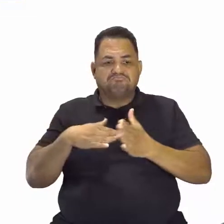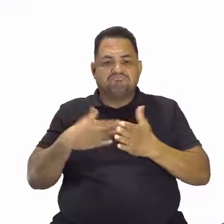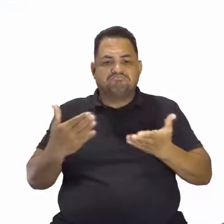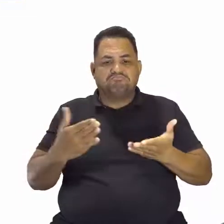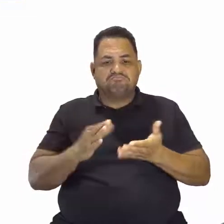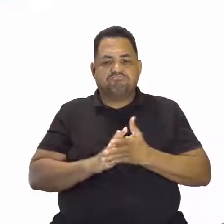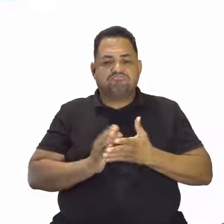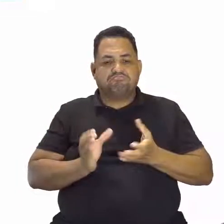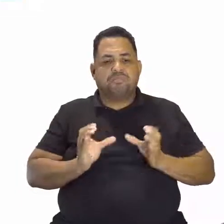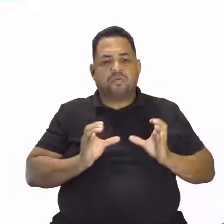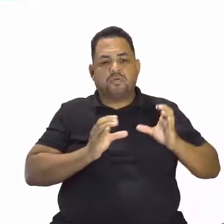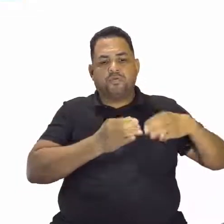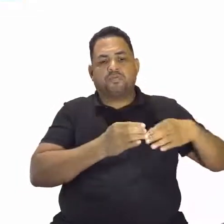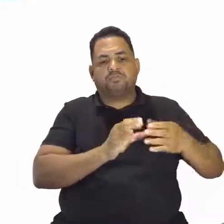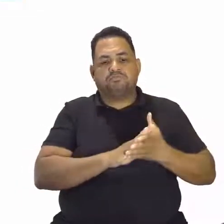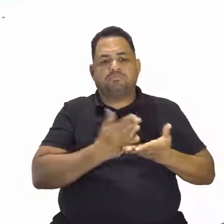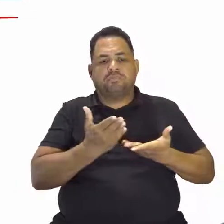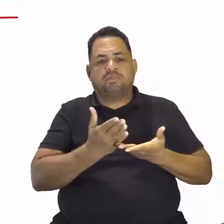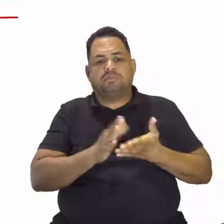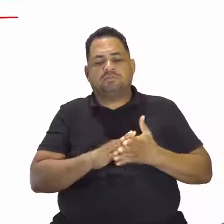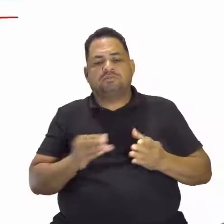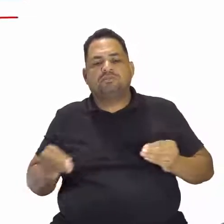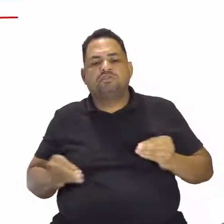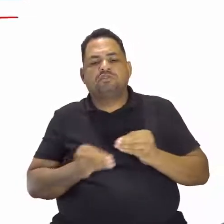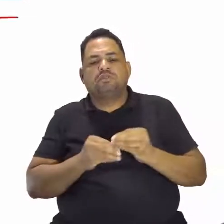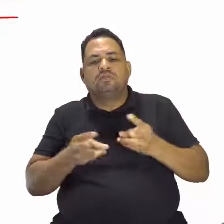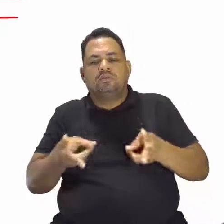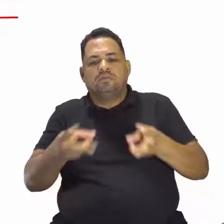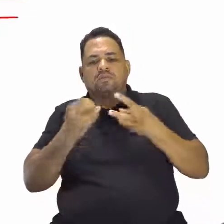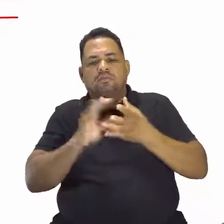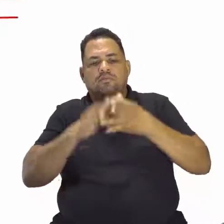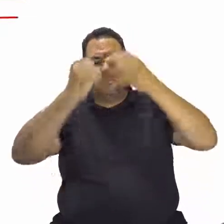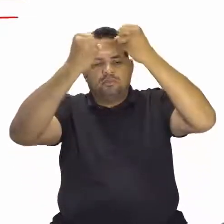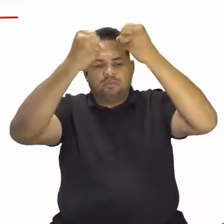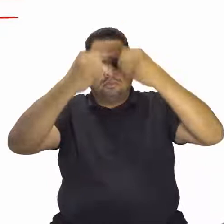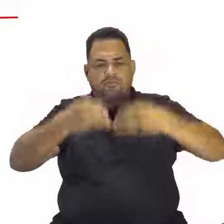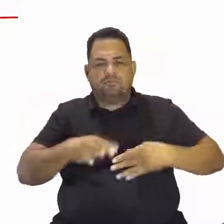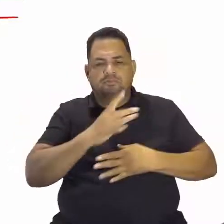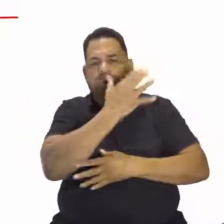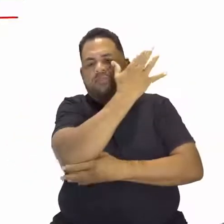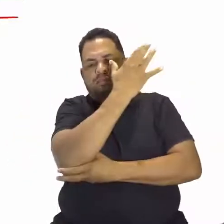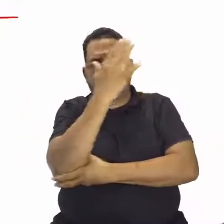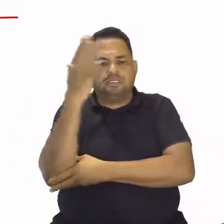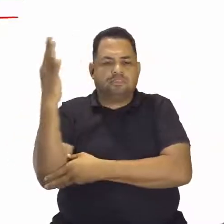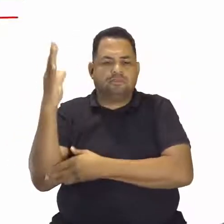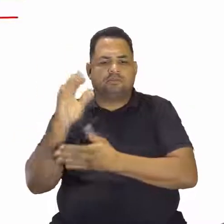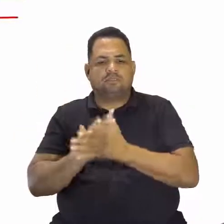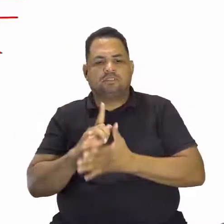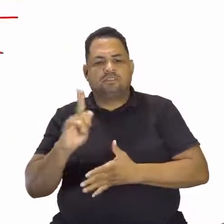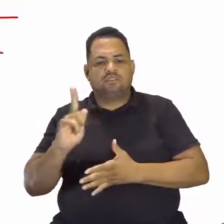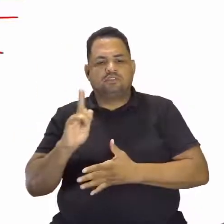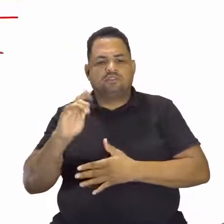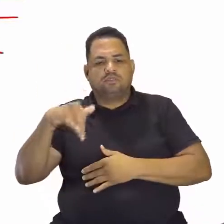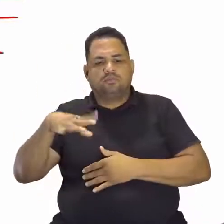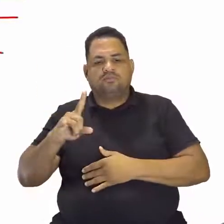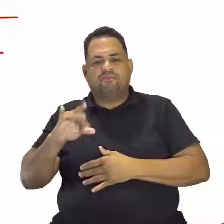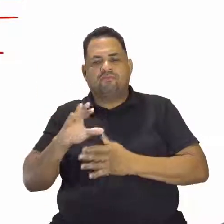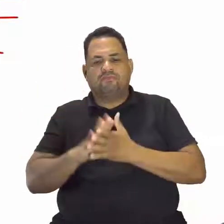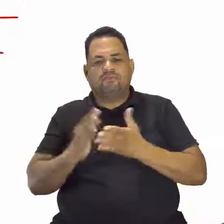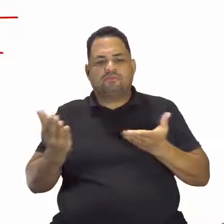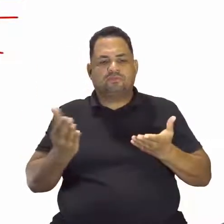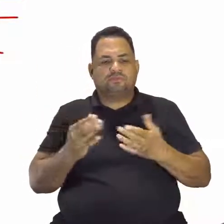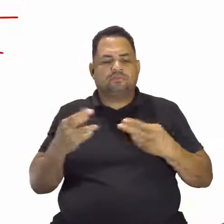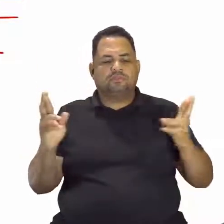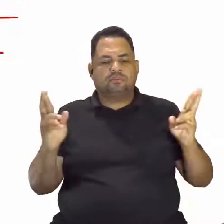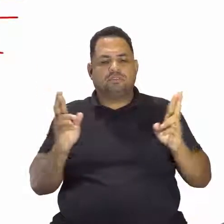aos organismos, mas inclui percepções e explicações sobre a paisagem, geomorfologia e a